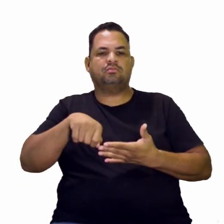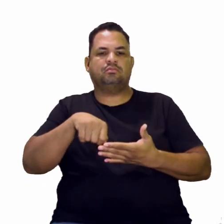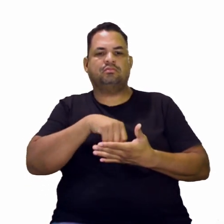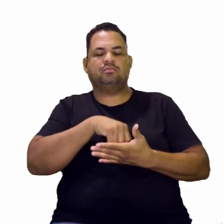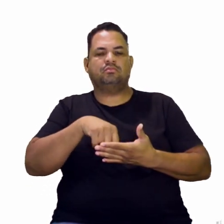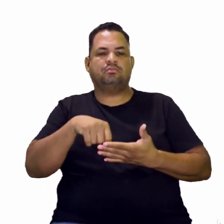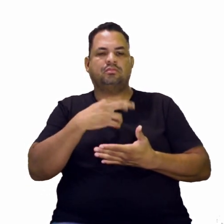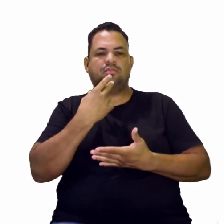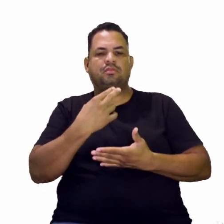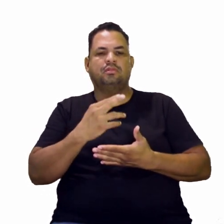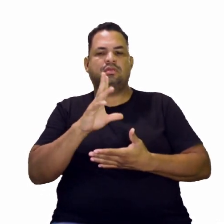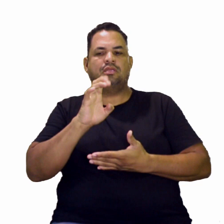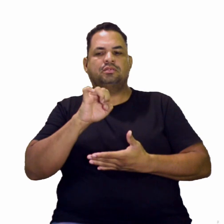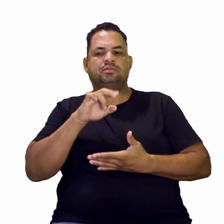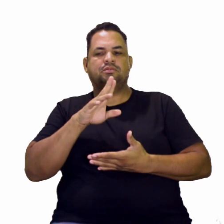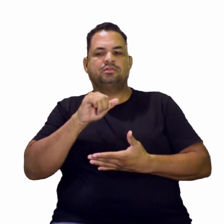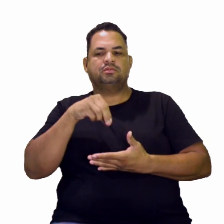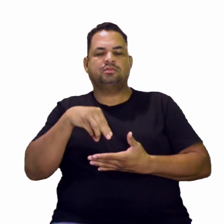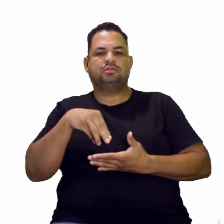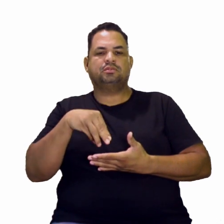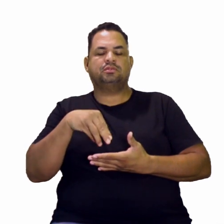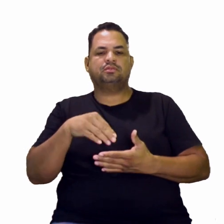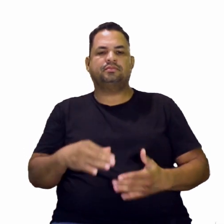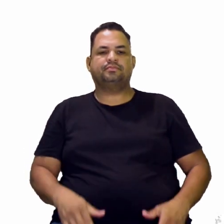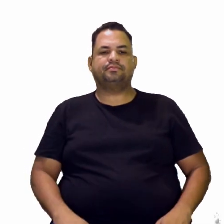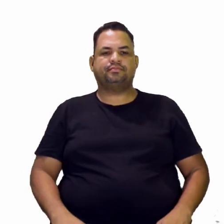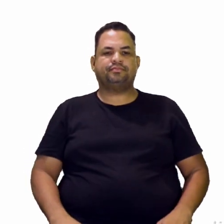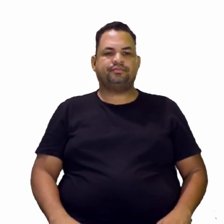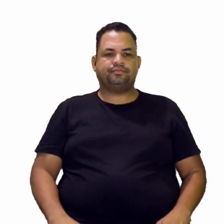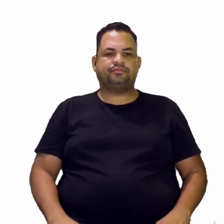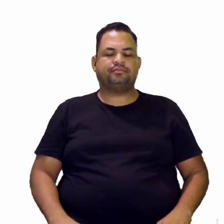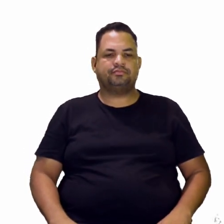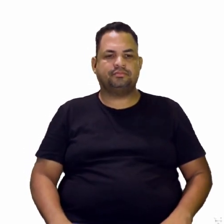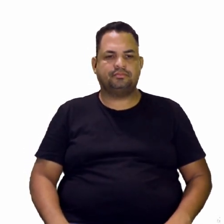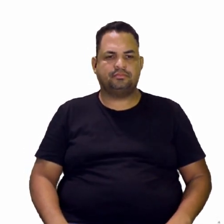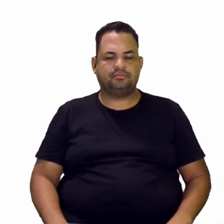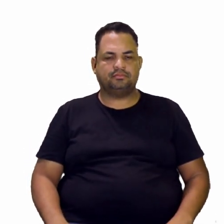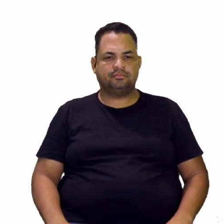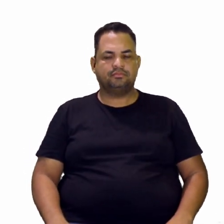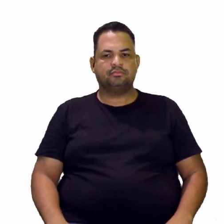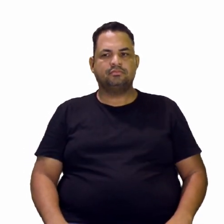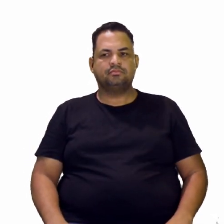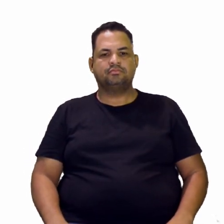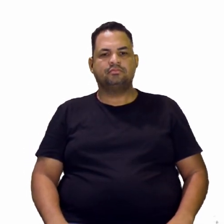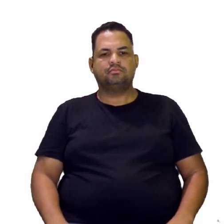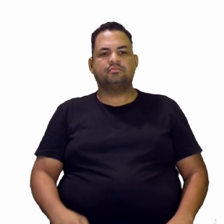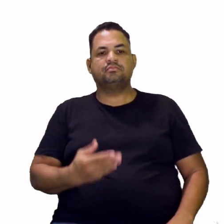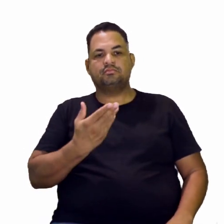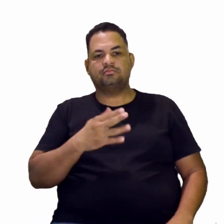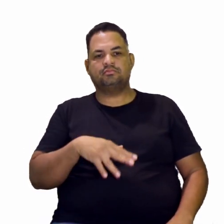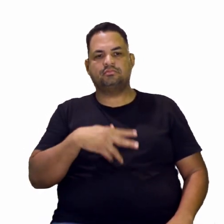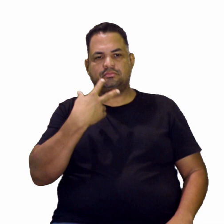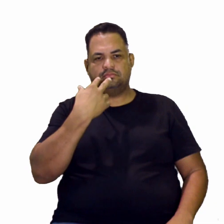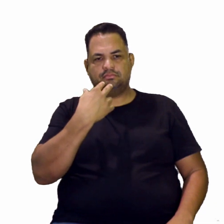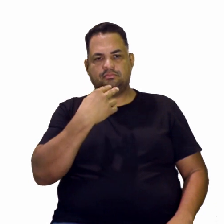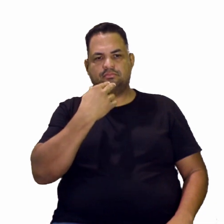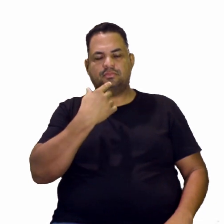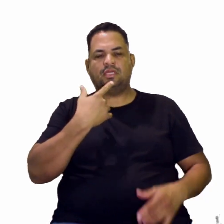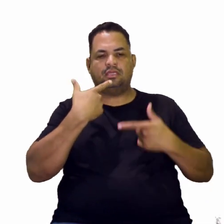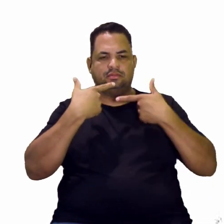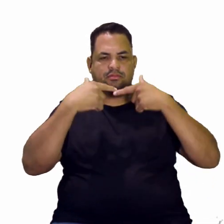cão familiar, é canis familiares, tá bom? Então, essa linguagem é a